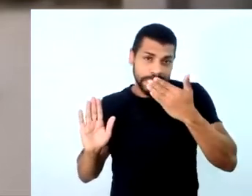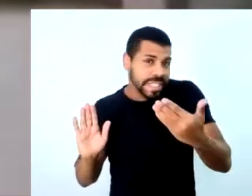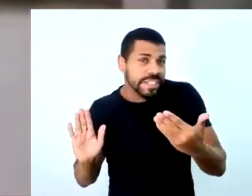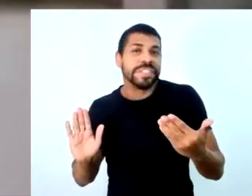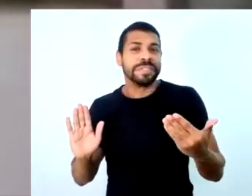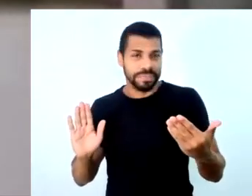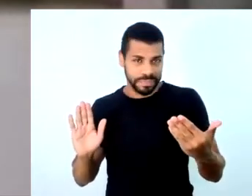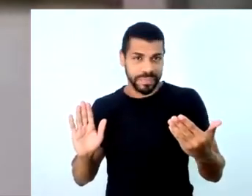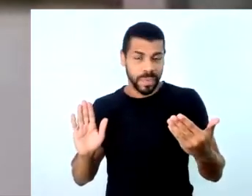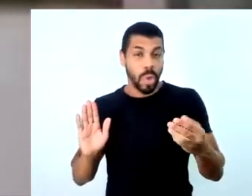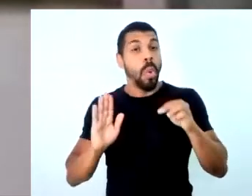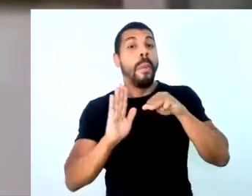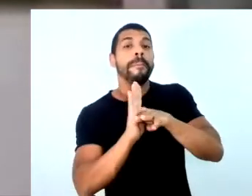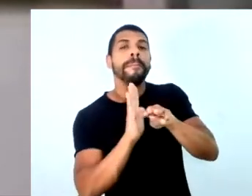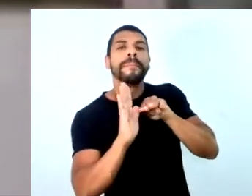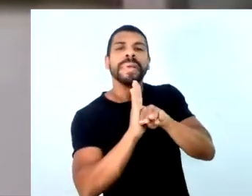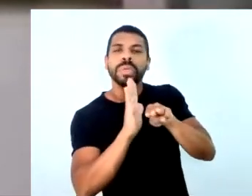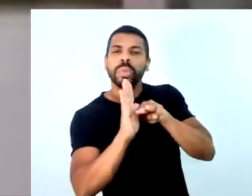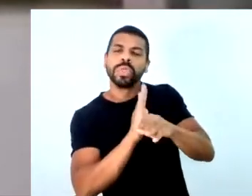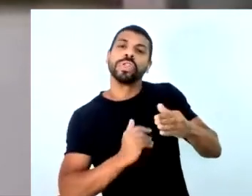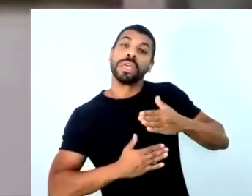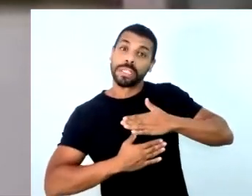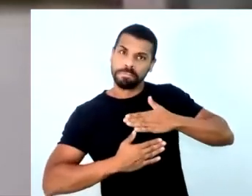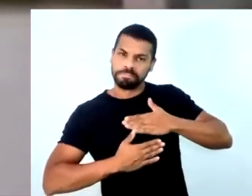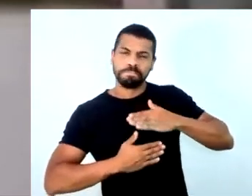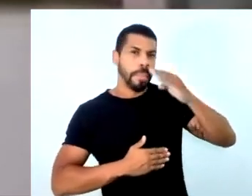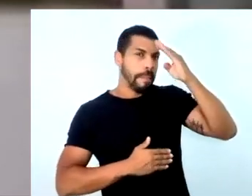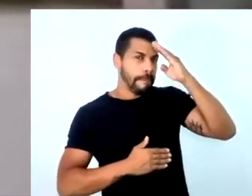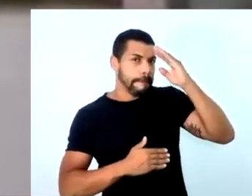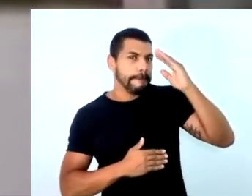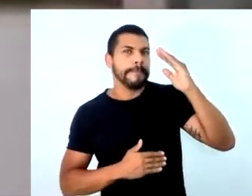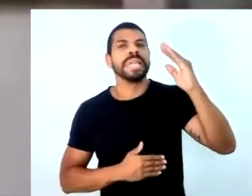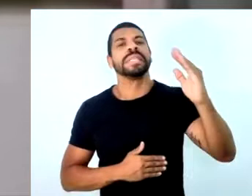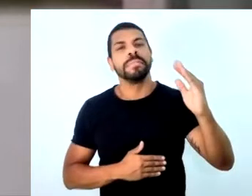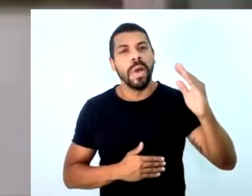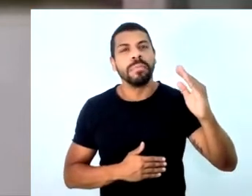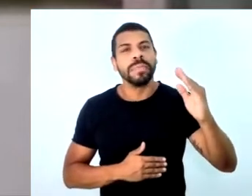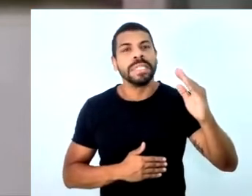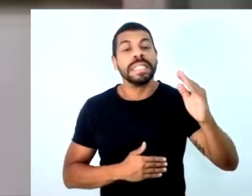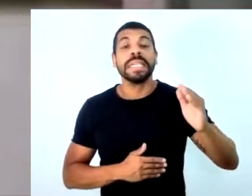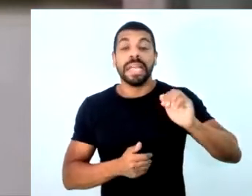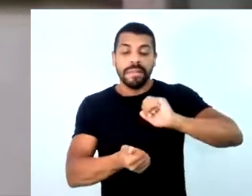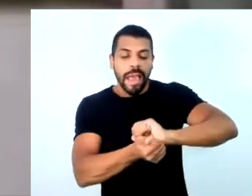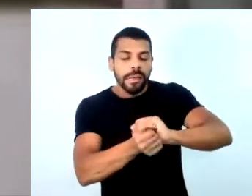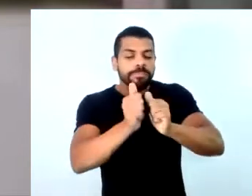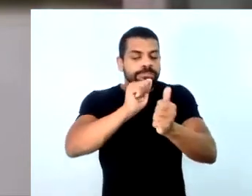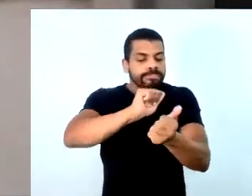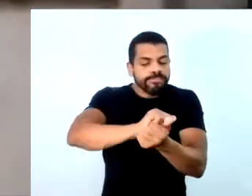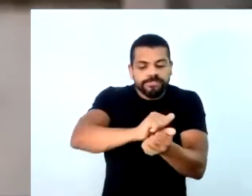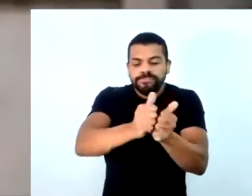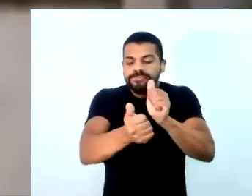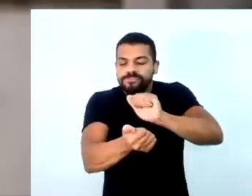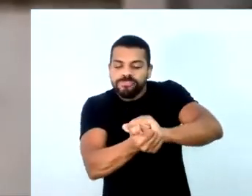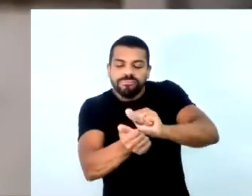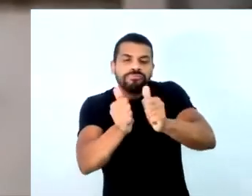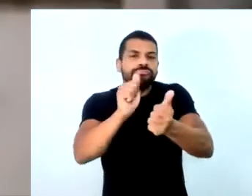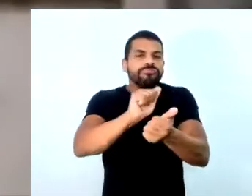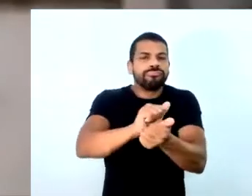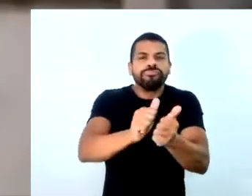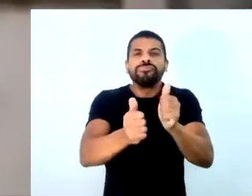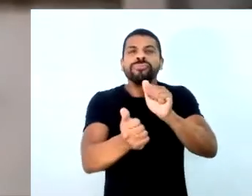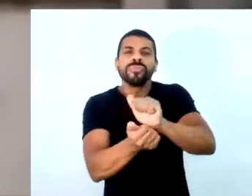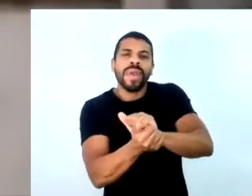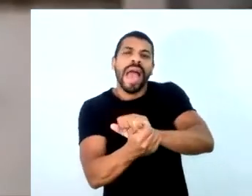sugere. O método de trabalho que eu tenho como principal, ele vai se reciclando a